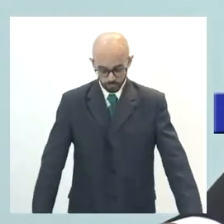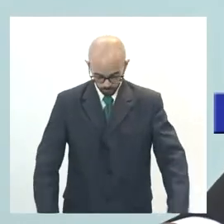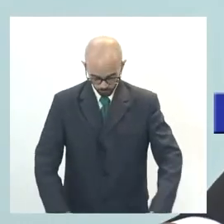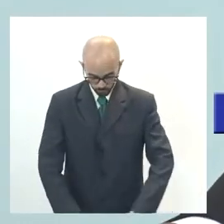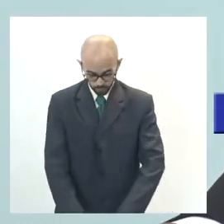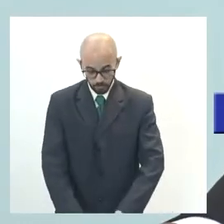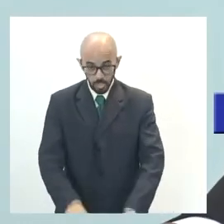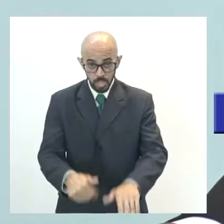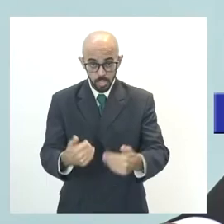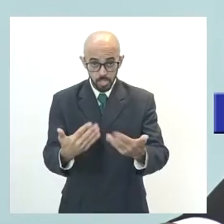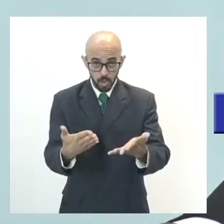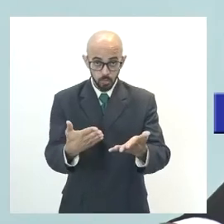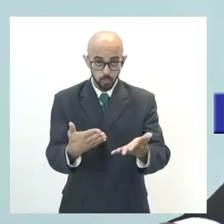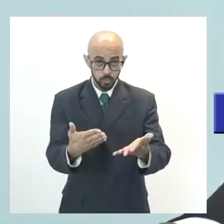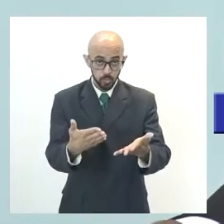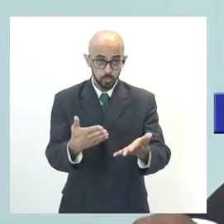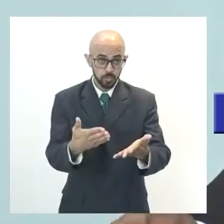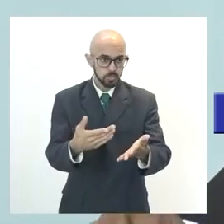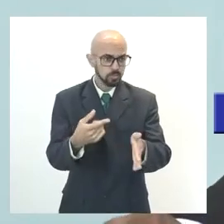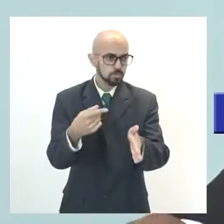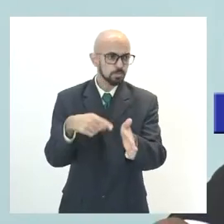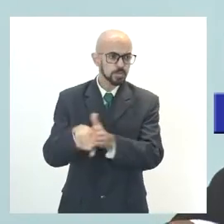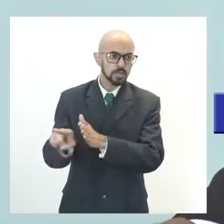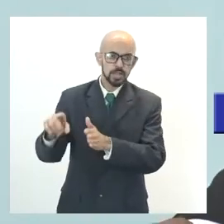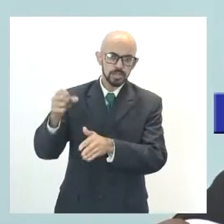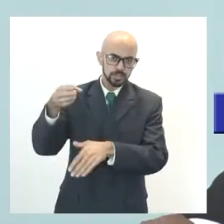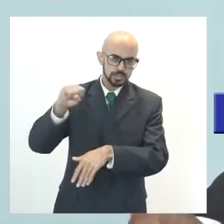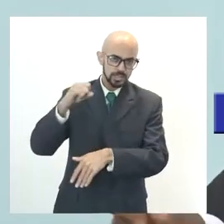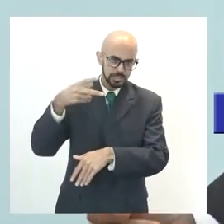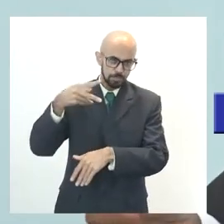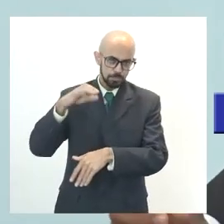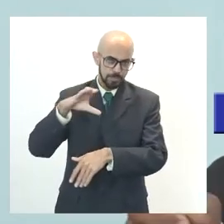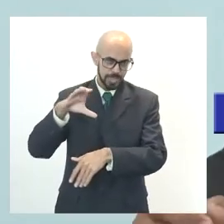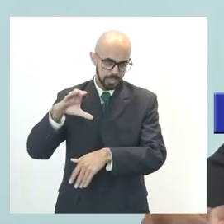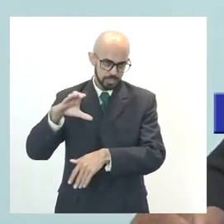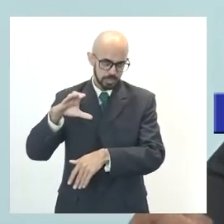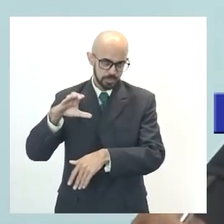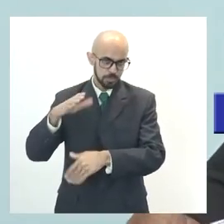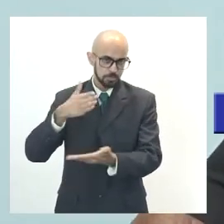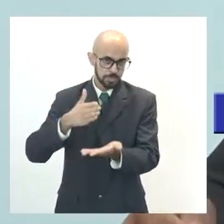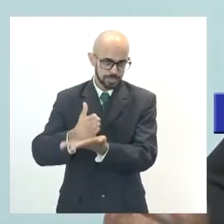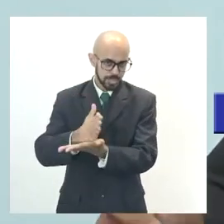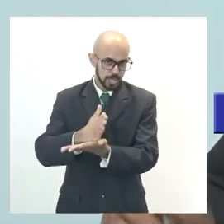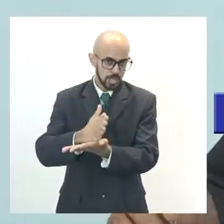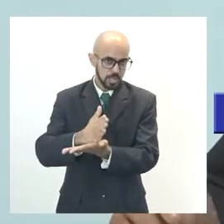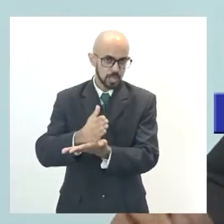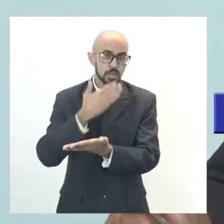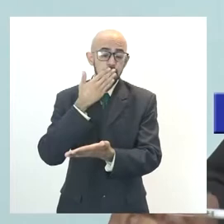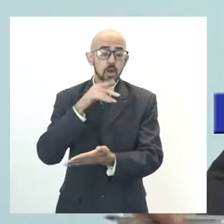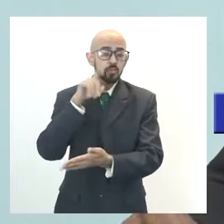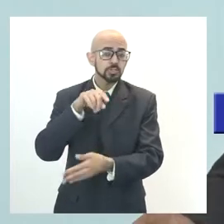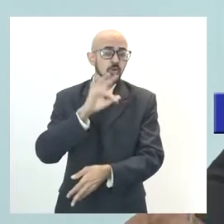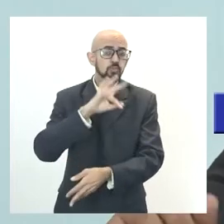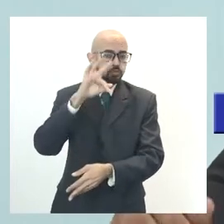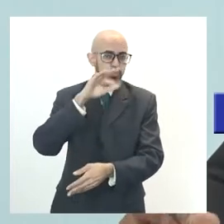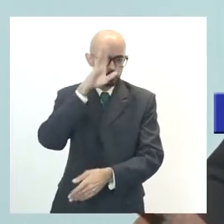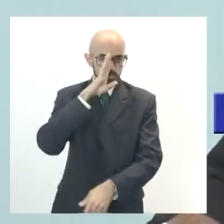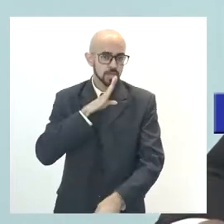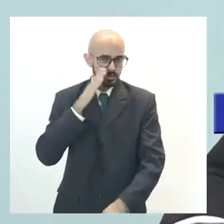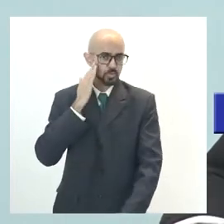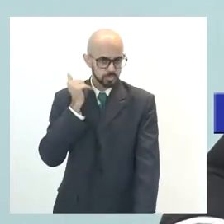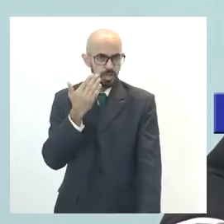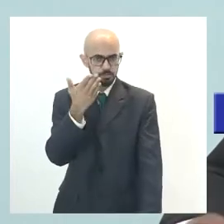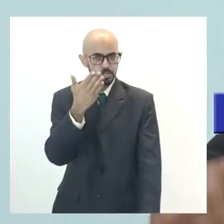e você sabe se essa até aqui passar e você sabe qual vai ser o futuro desse país